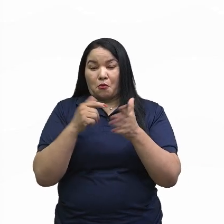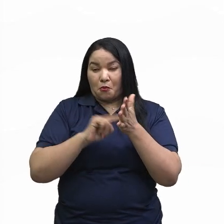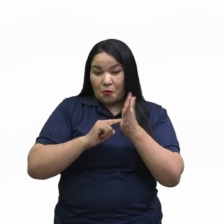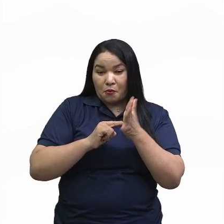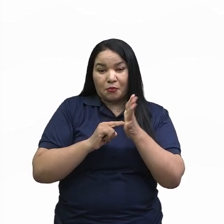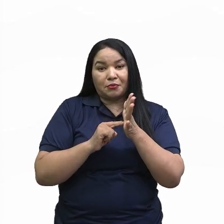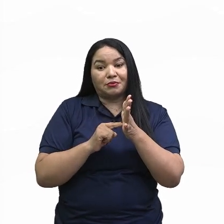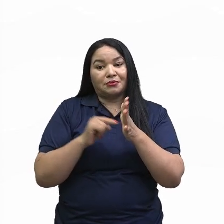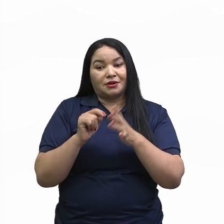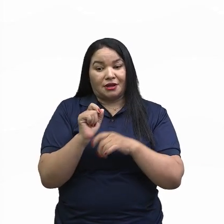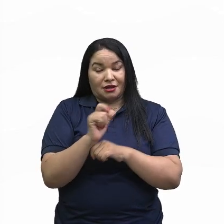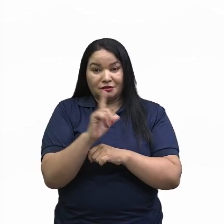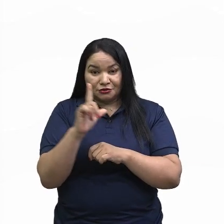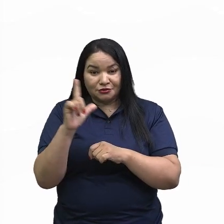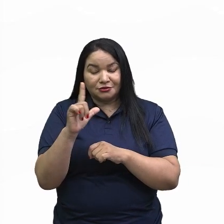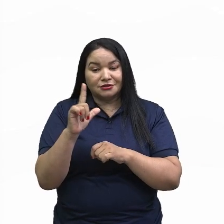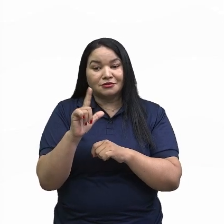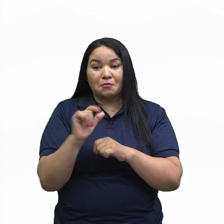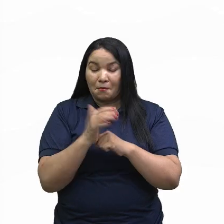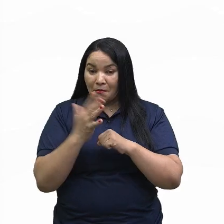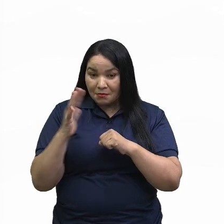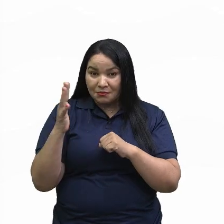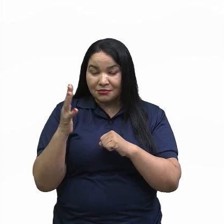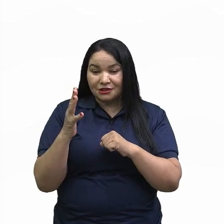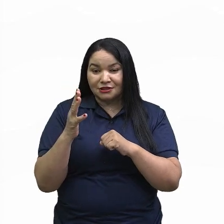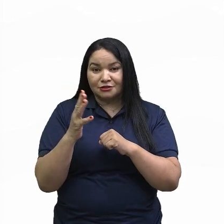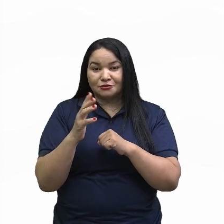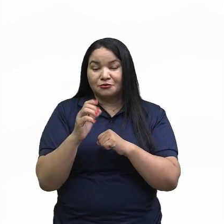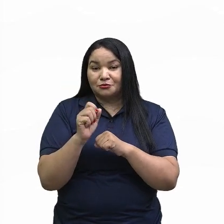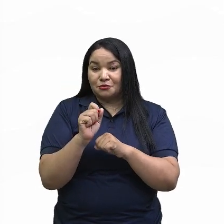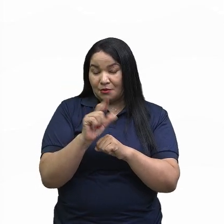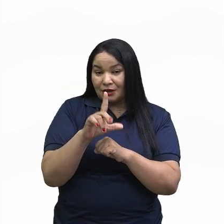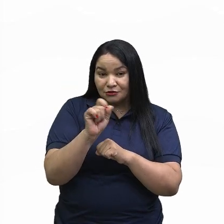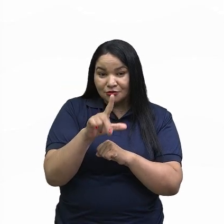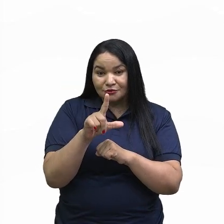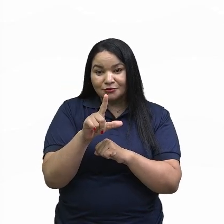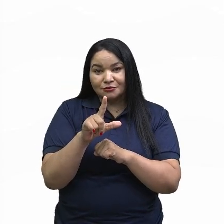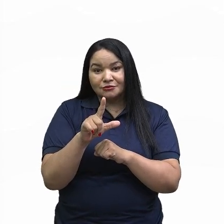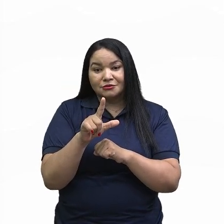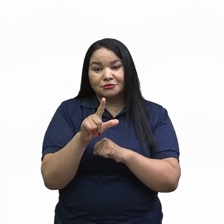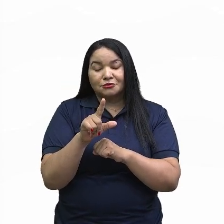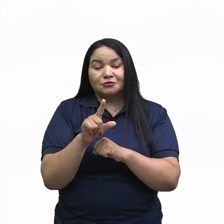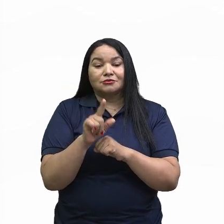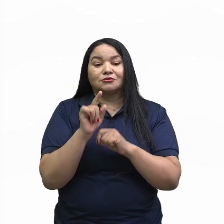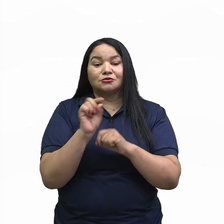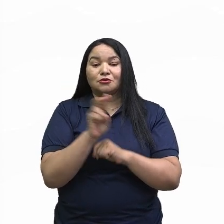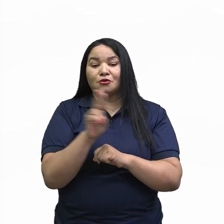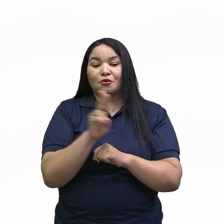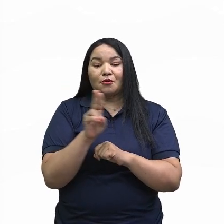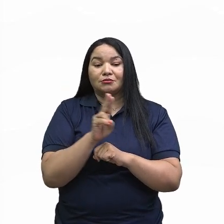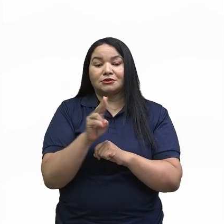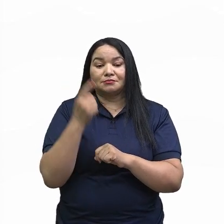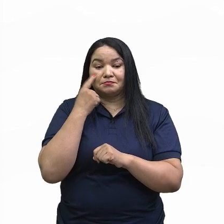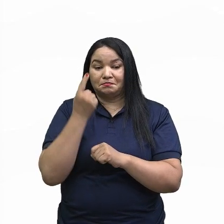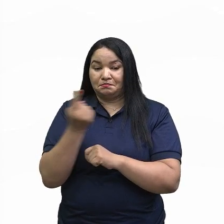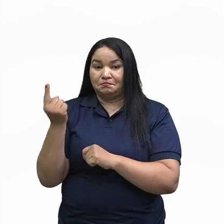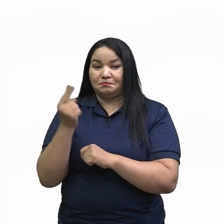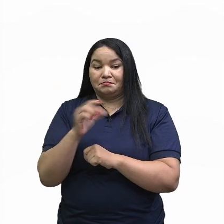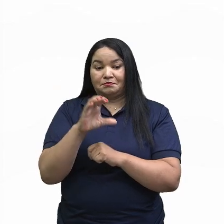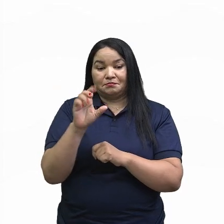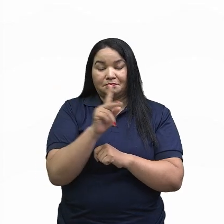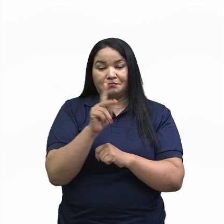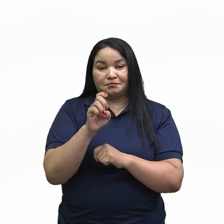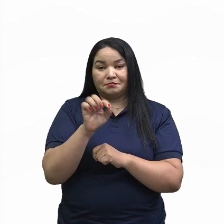azulado, tá? Esse brilho azul intenso é chamado Cherenkov, tá?